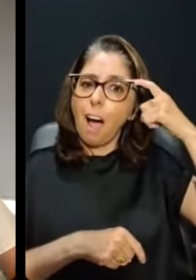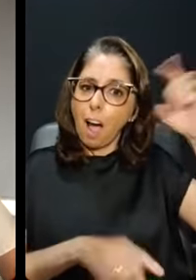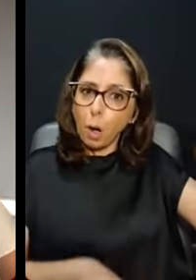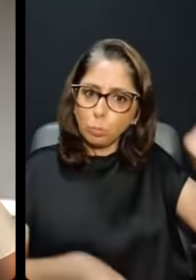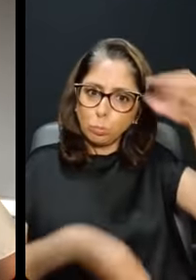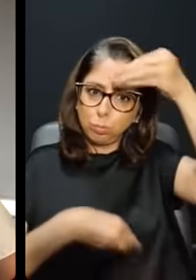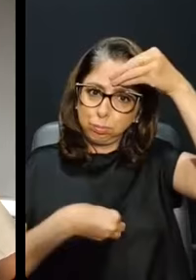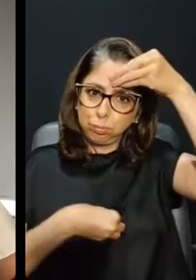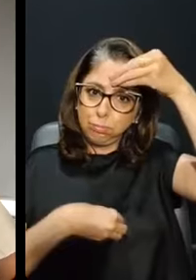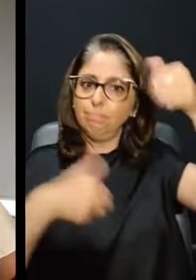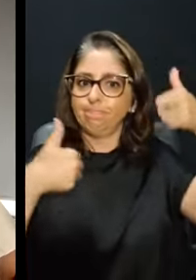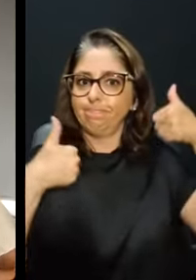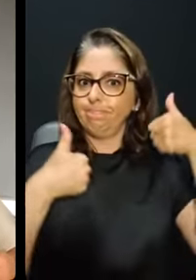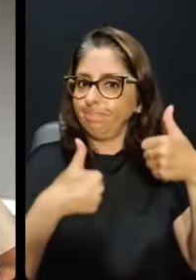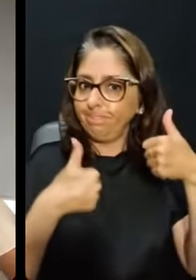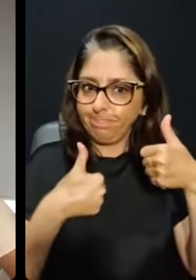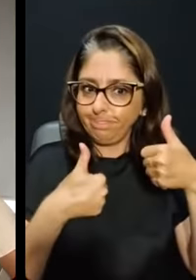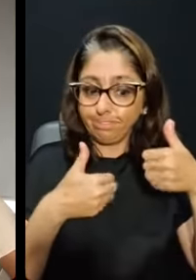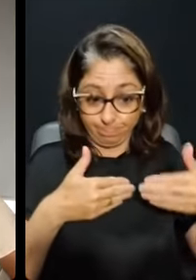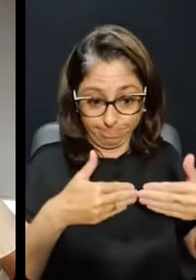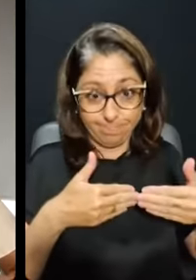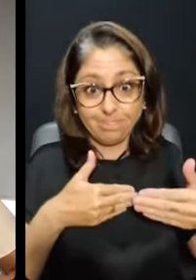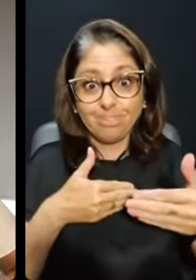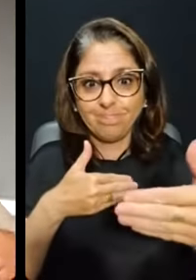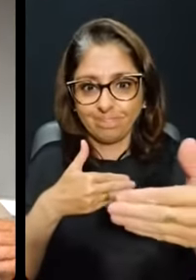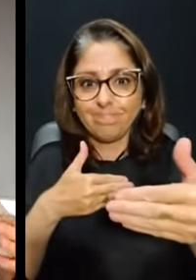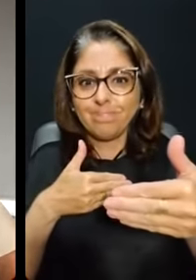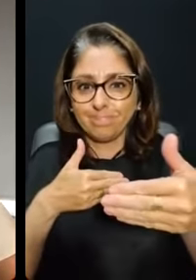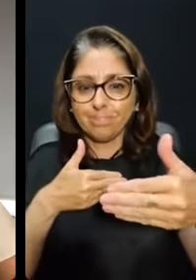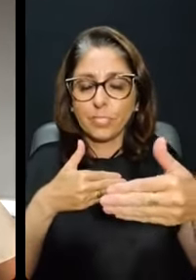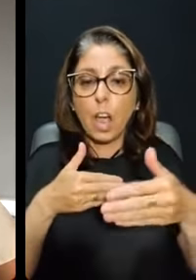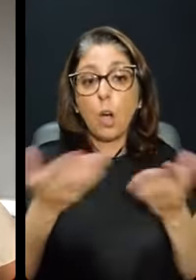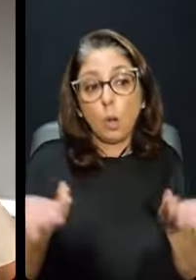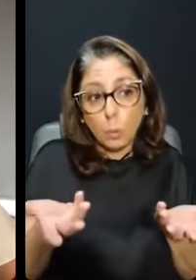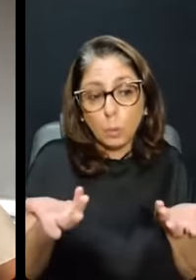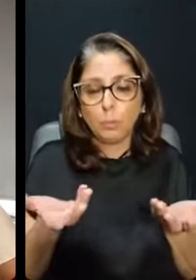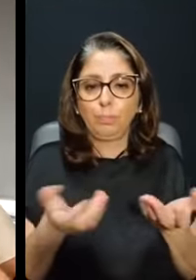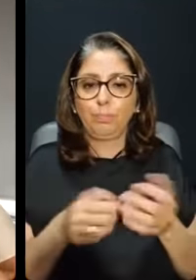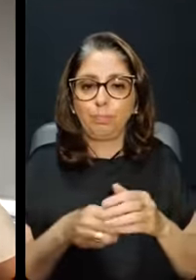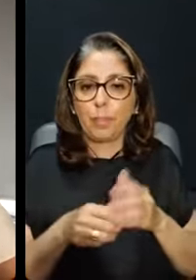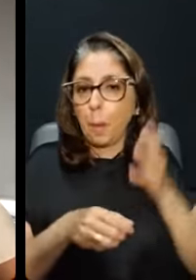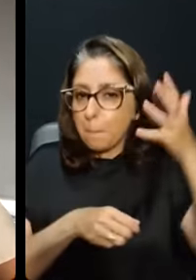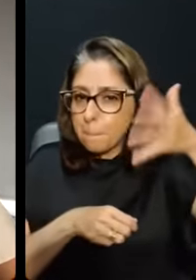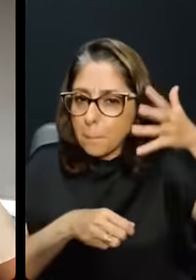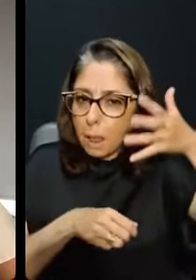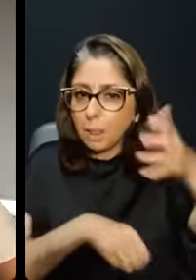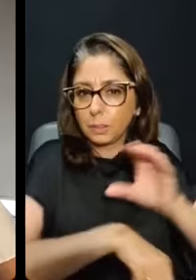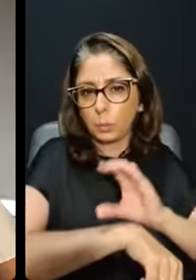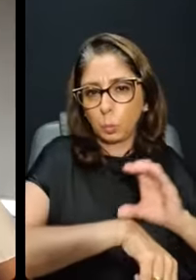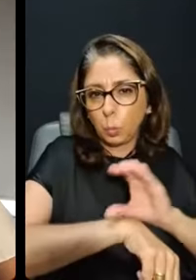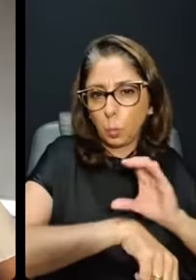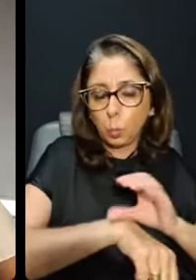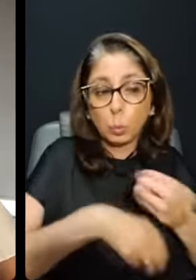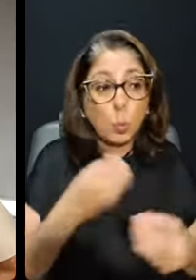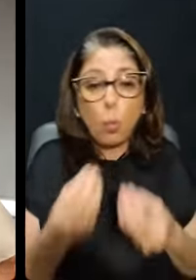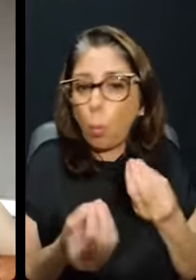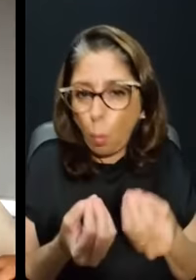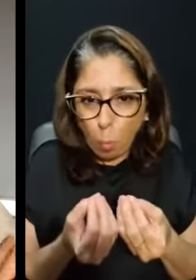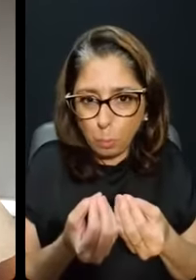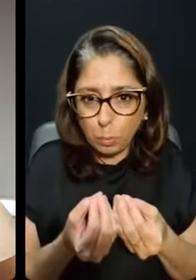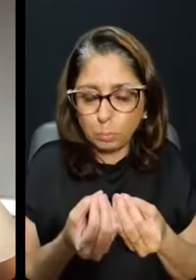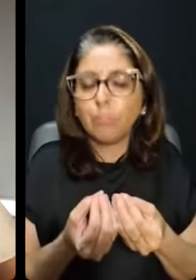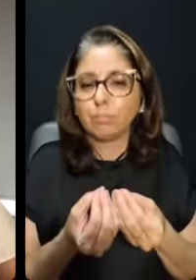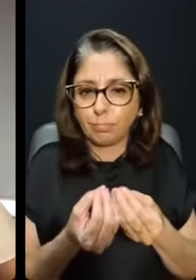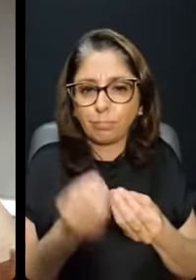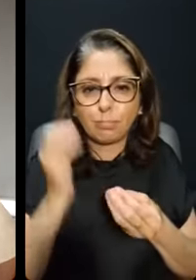conseguem enxergar acessibilidade, às vezes com uma ação, com uma palestra, com um curso, aquilo tem uma virada de chave. E parece que